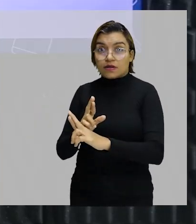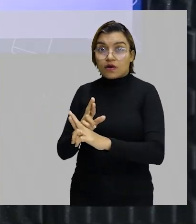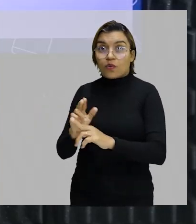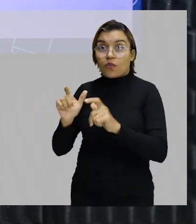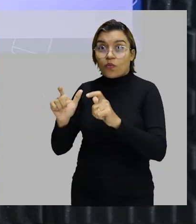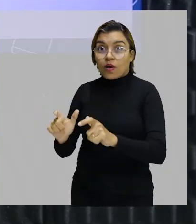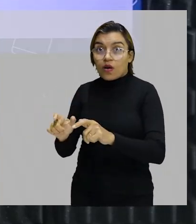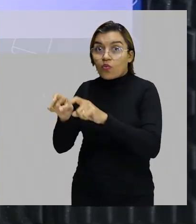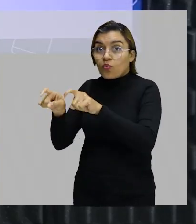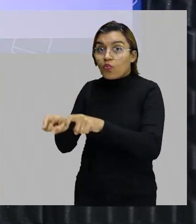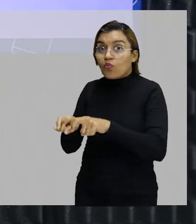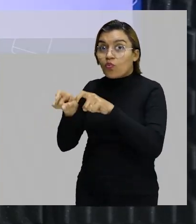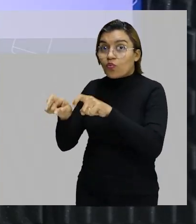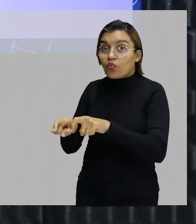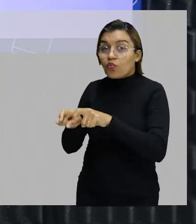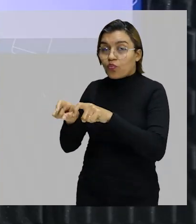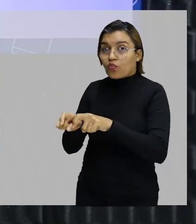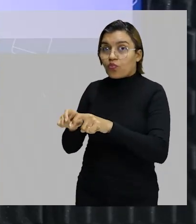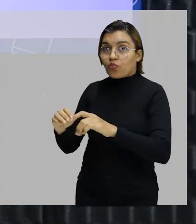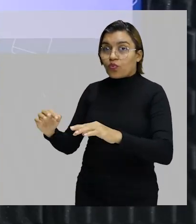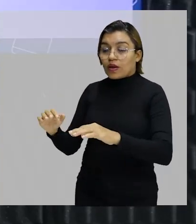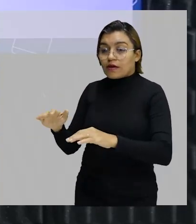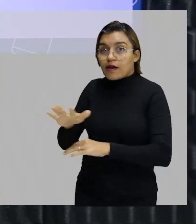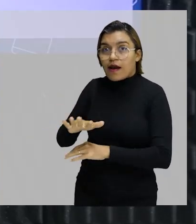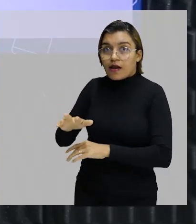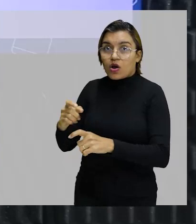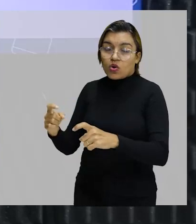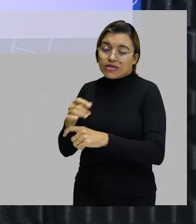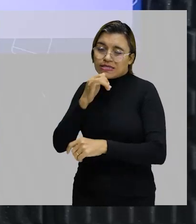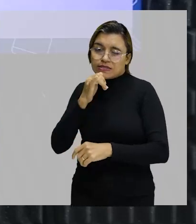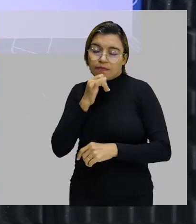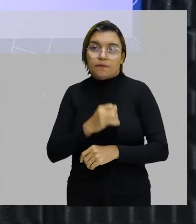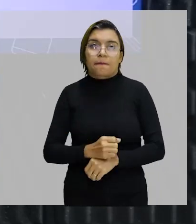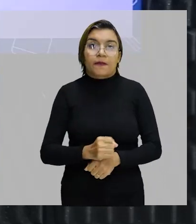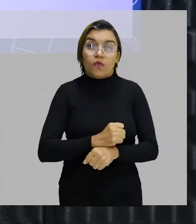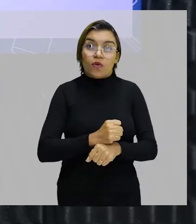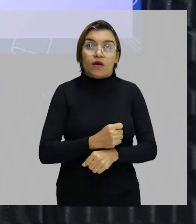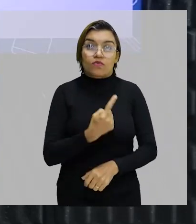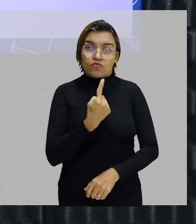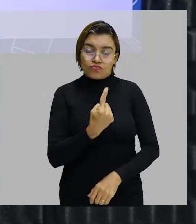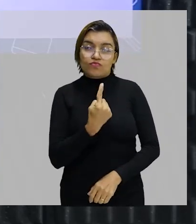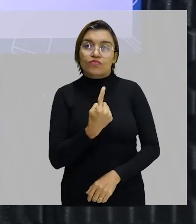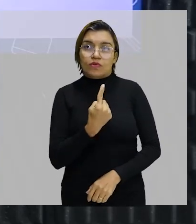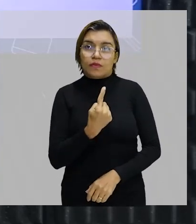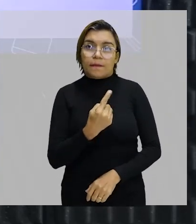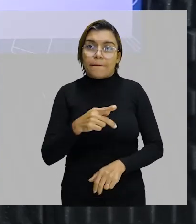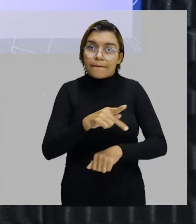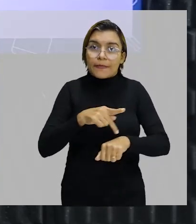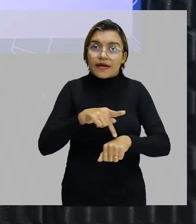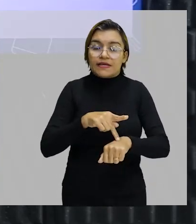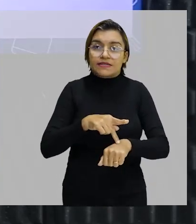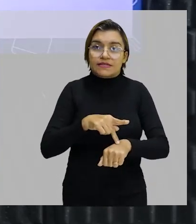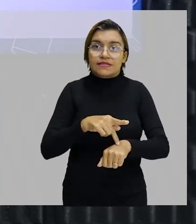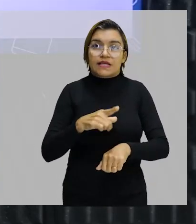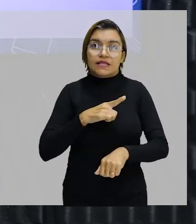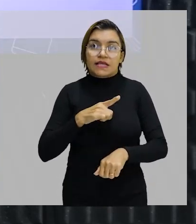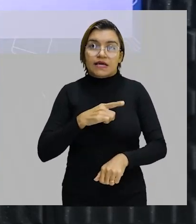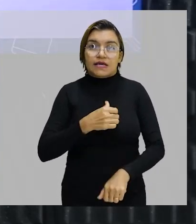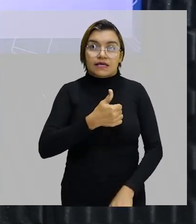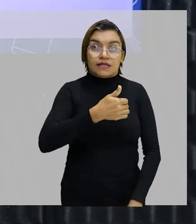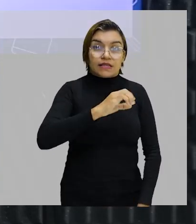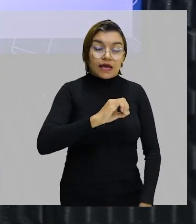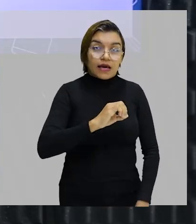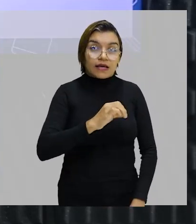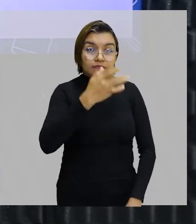seja, imagina que em um ano um país ele tem 10 habitantes, sendo que 5 habitantes ocupam o